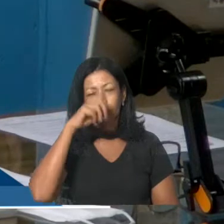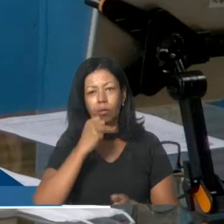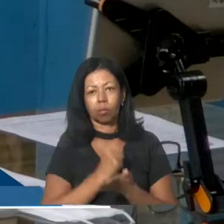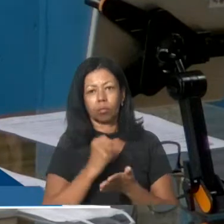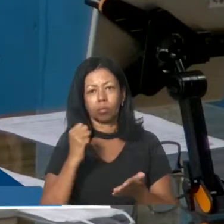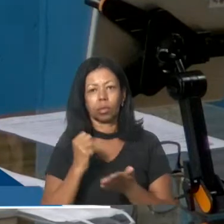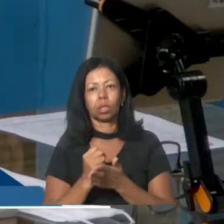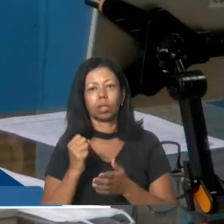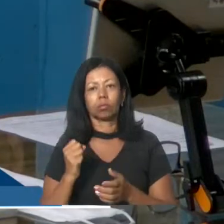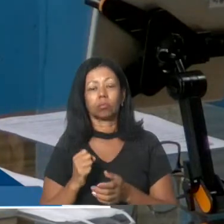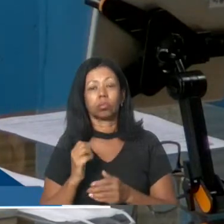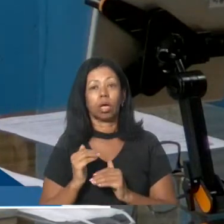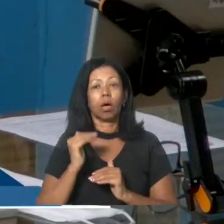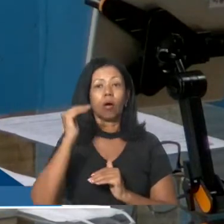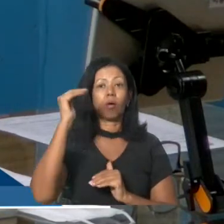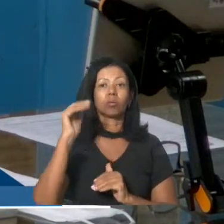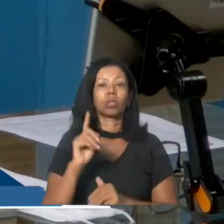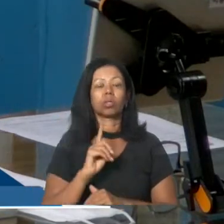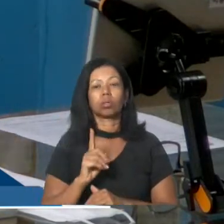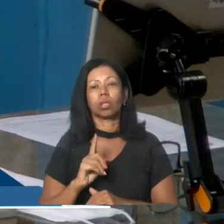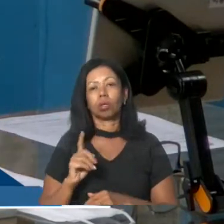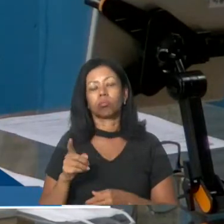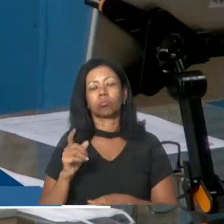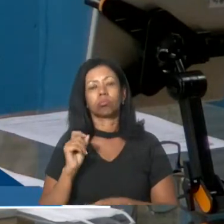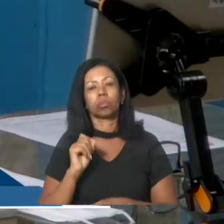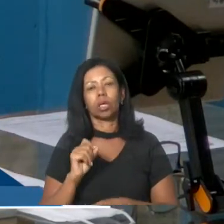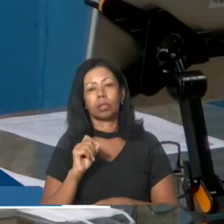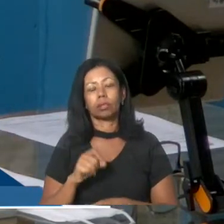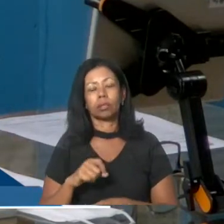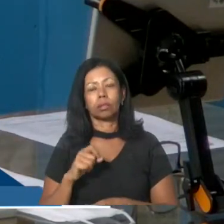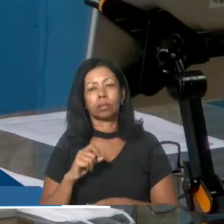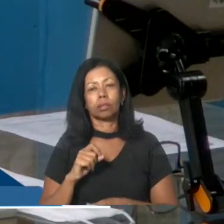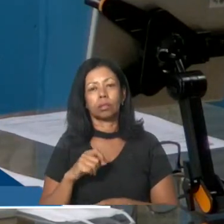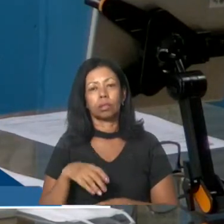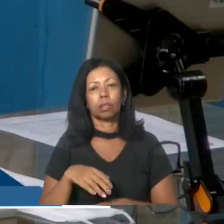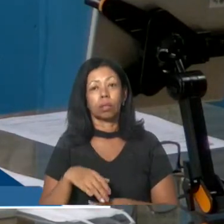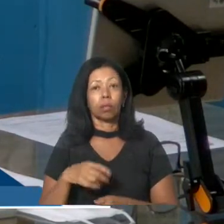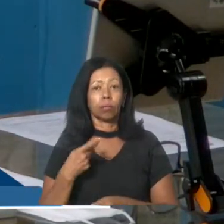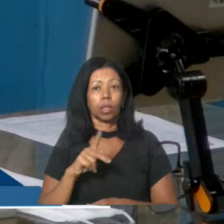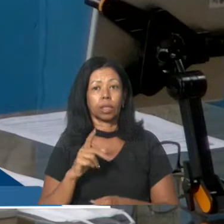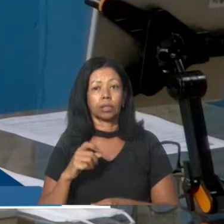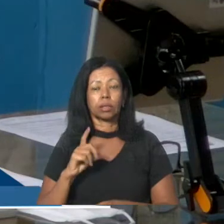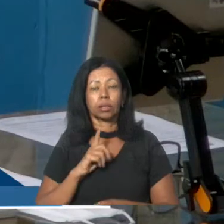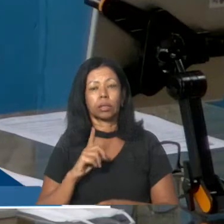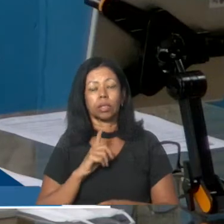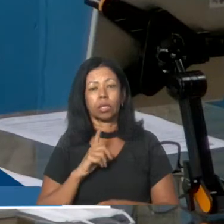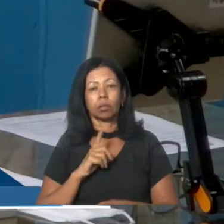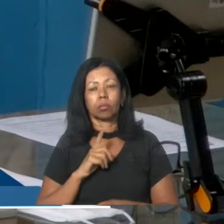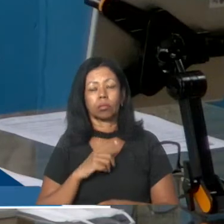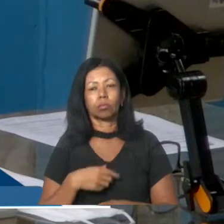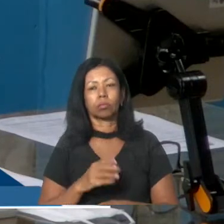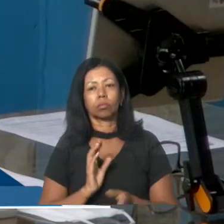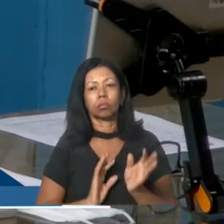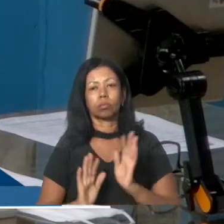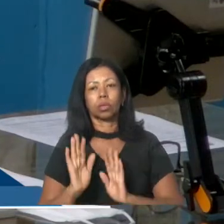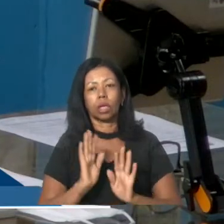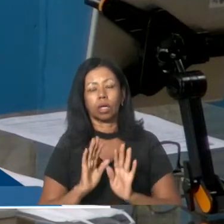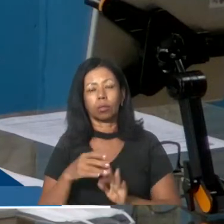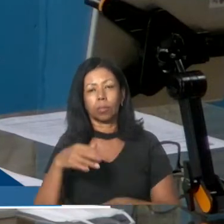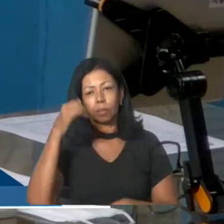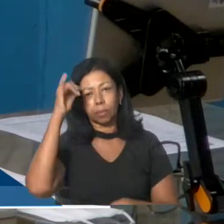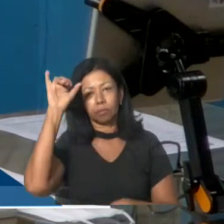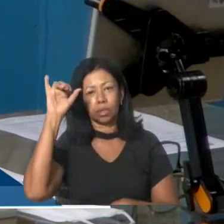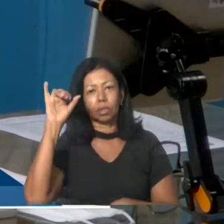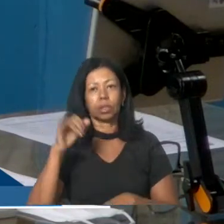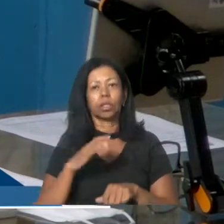contratos altos, e a gente não investe na prevenção de saúde. Onde está a prevenção de saúde, vereador Topete?